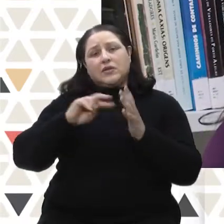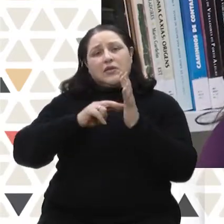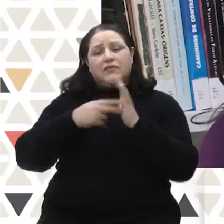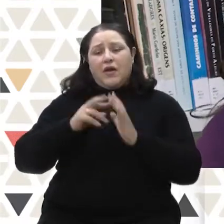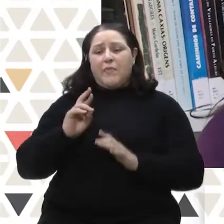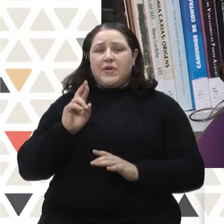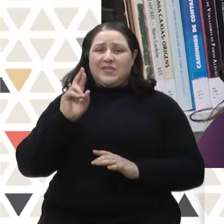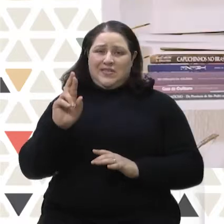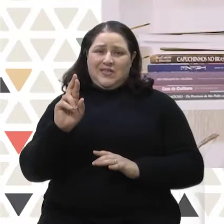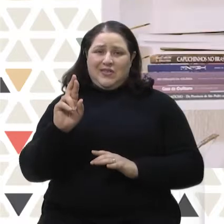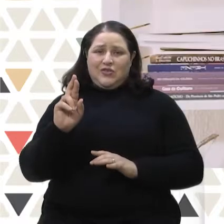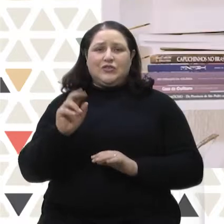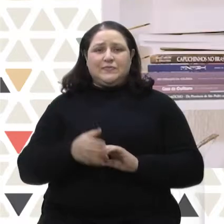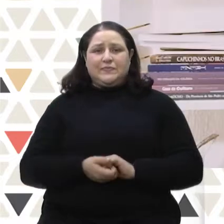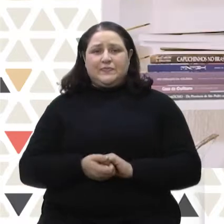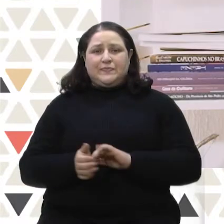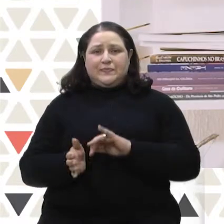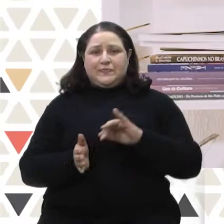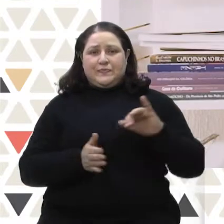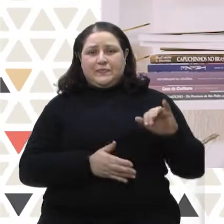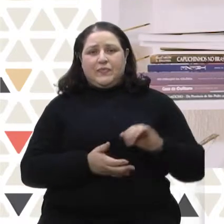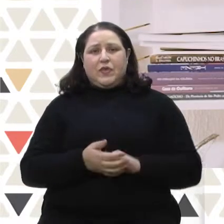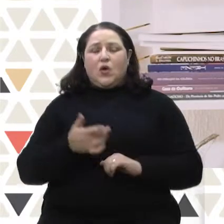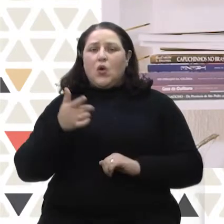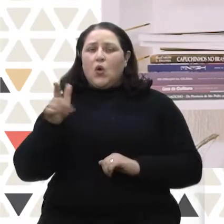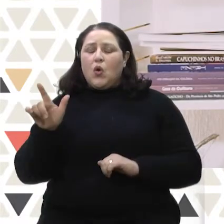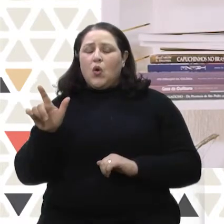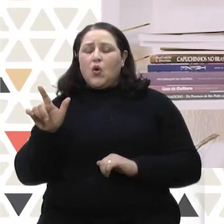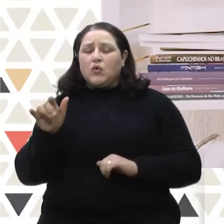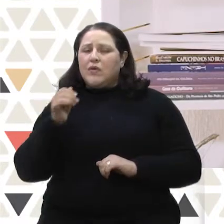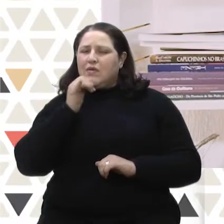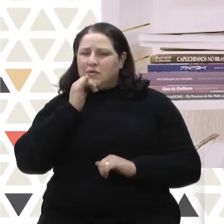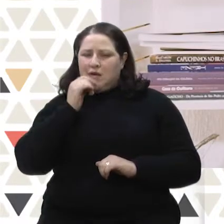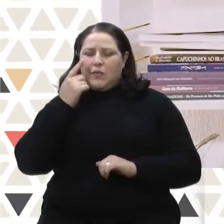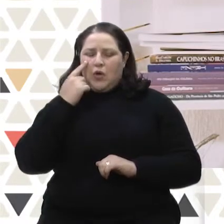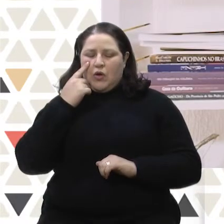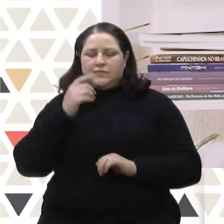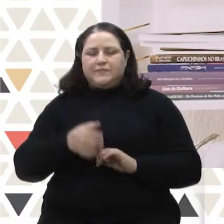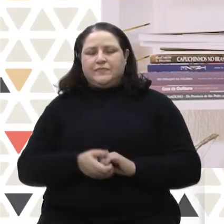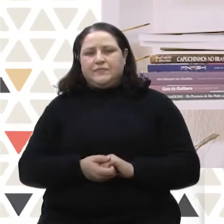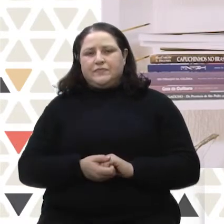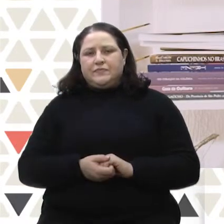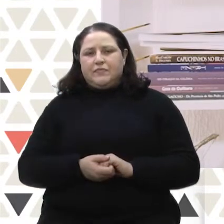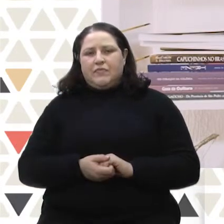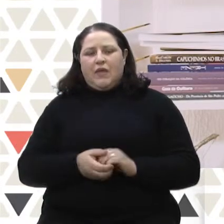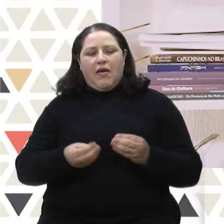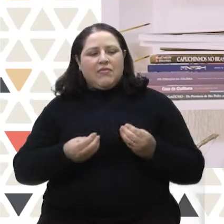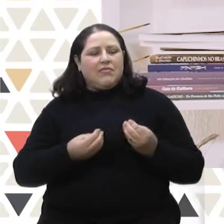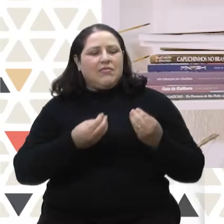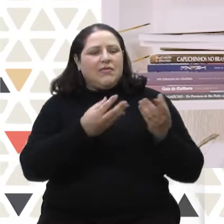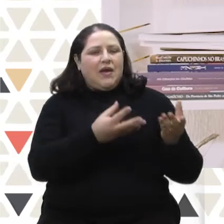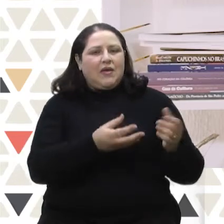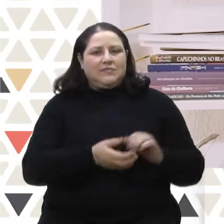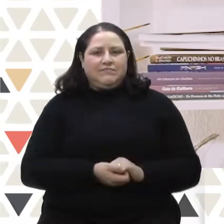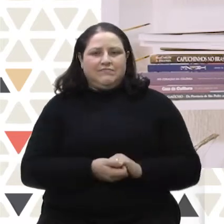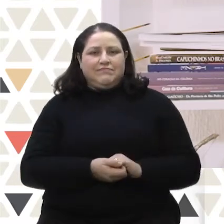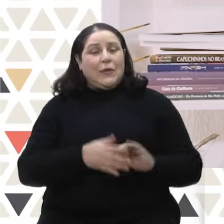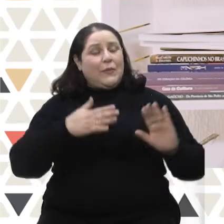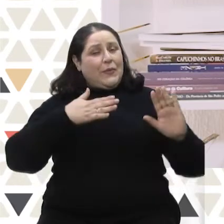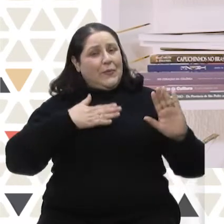partido específico. Outro exemplo bastante importante é quando se verifica a seguinte situação: